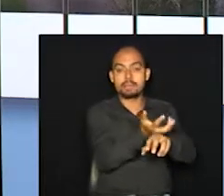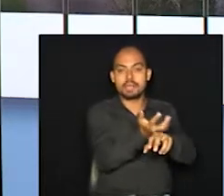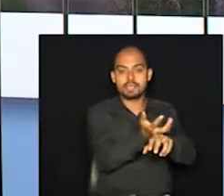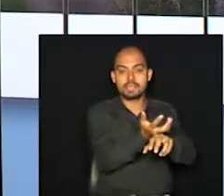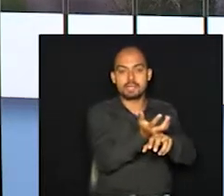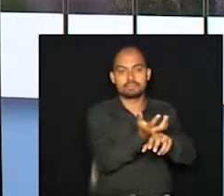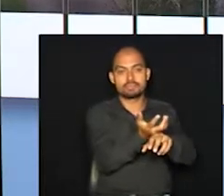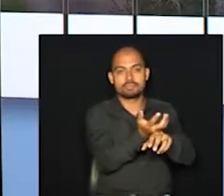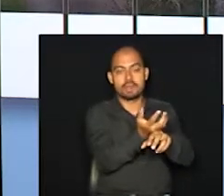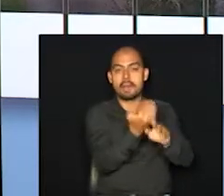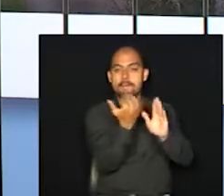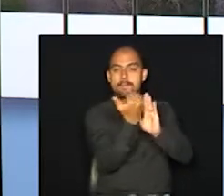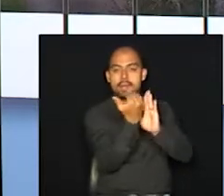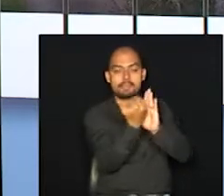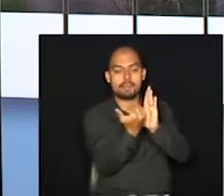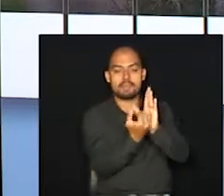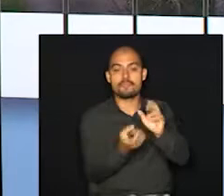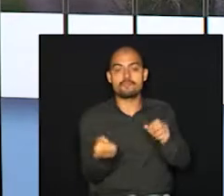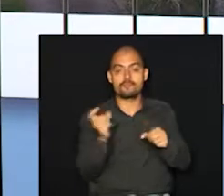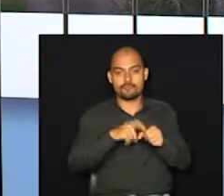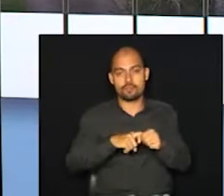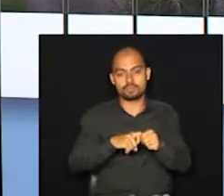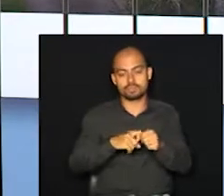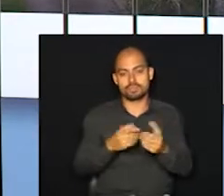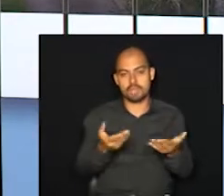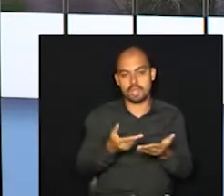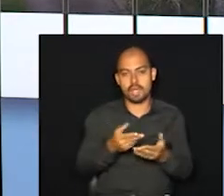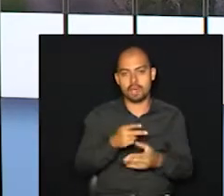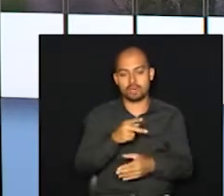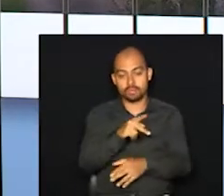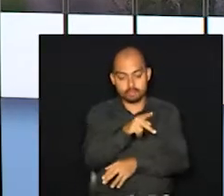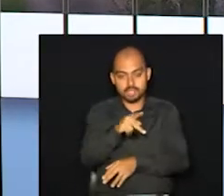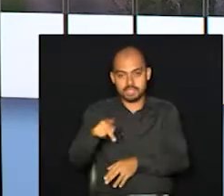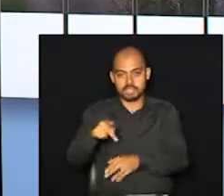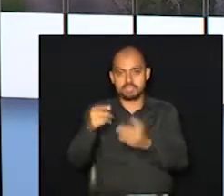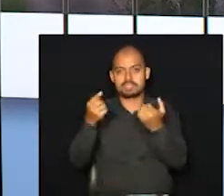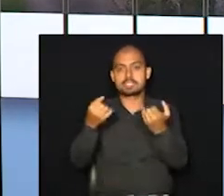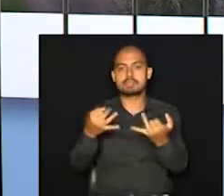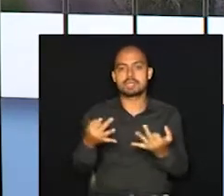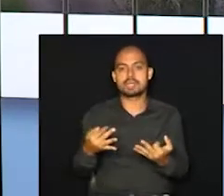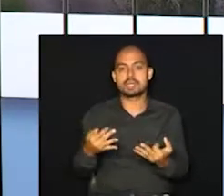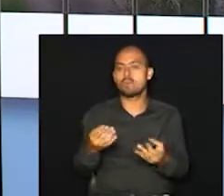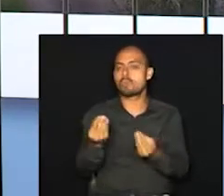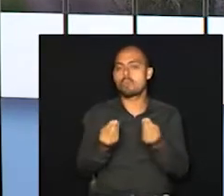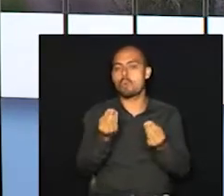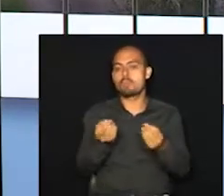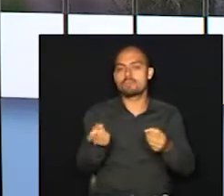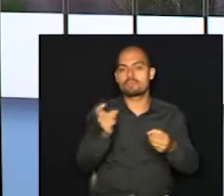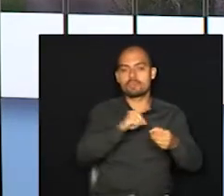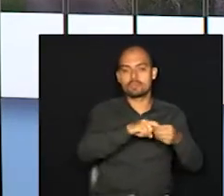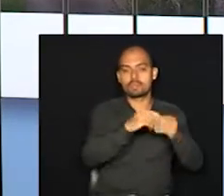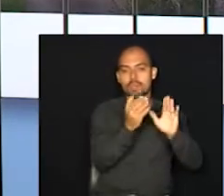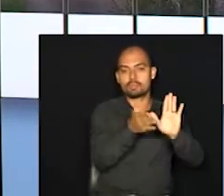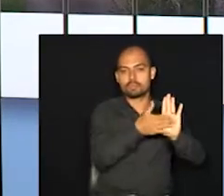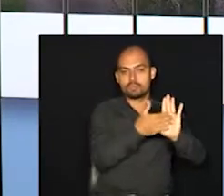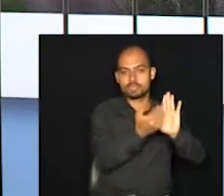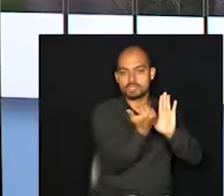à pauta e o presidente explica como será essa volta de uma nova